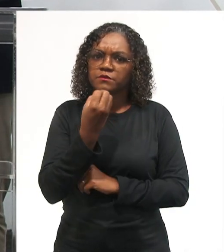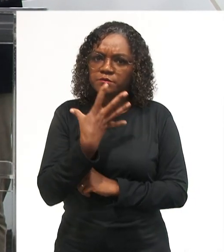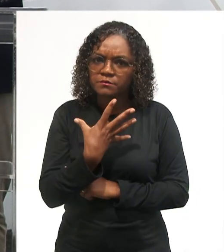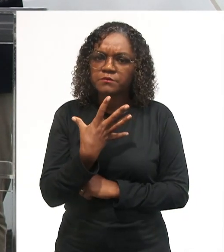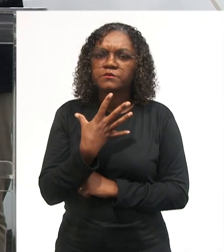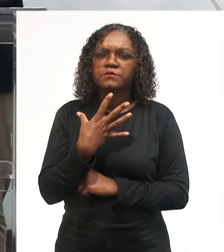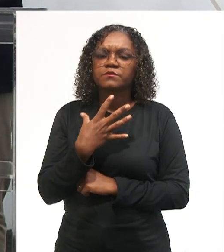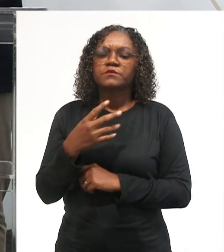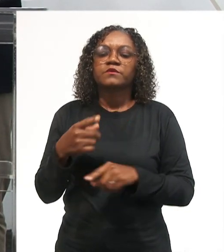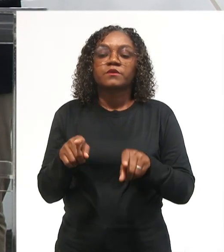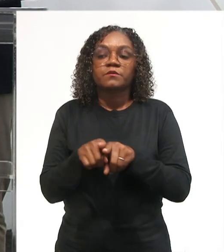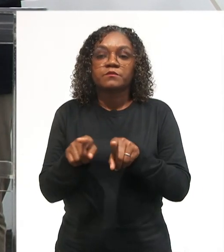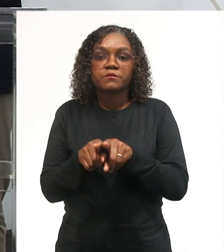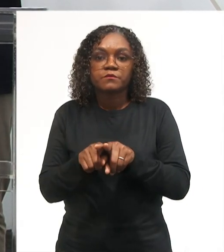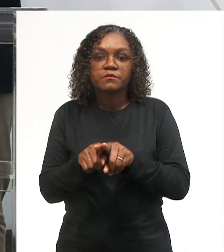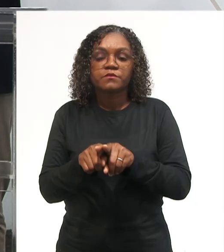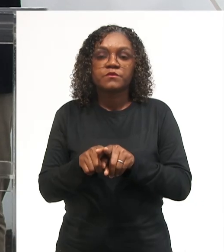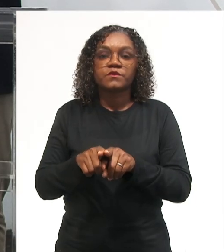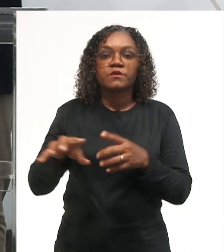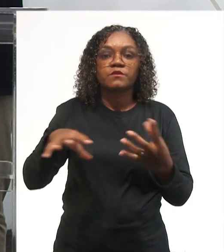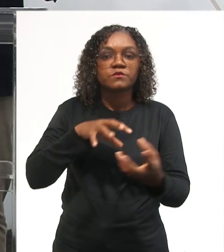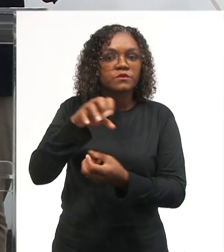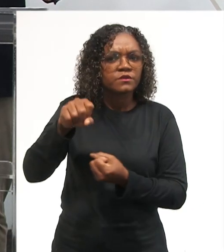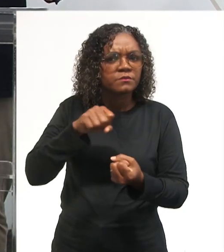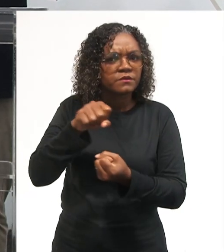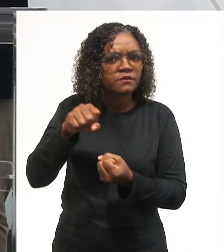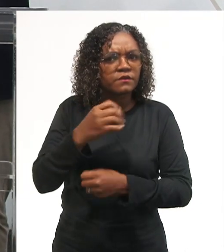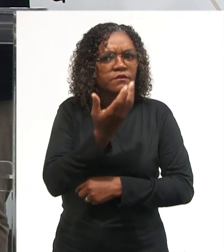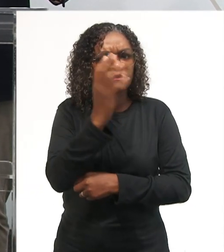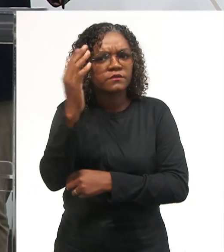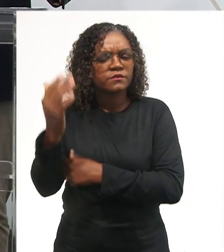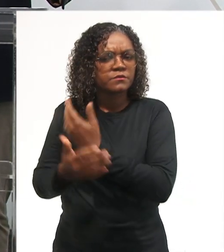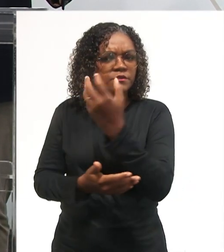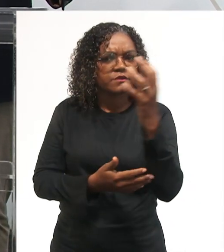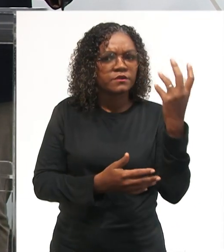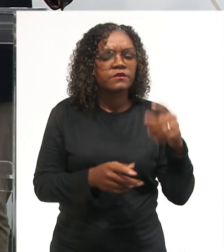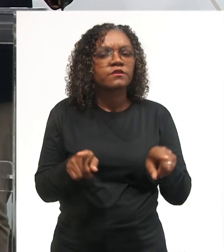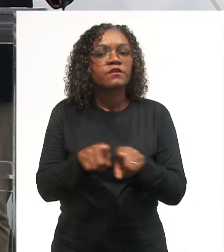como preserva o meio ambiente, estimulou